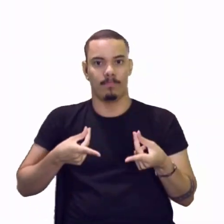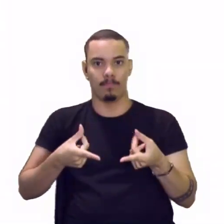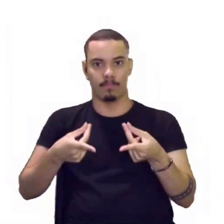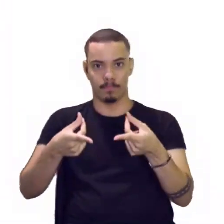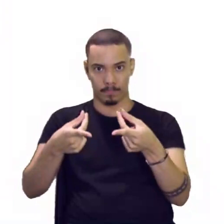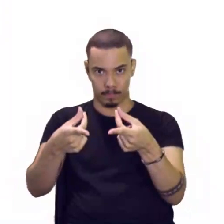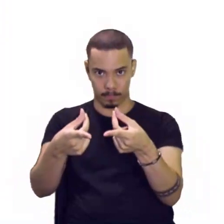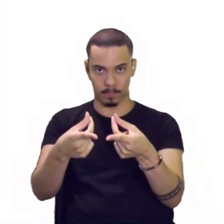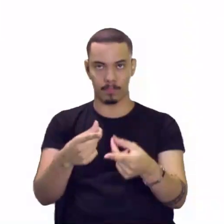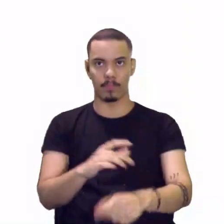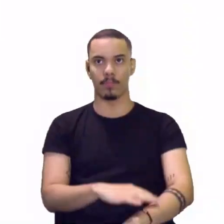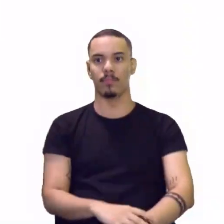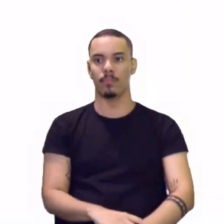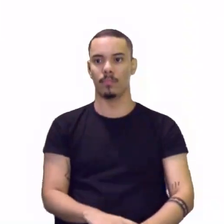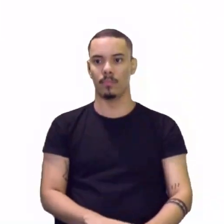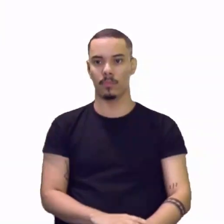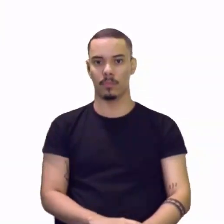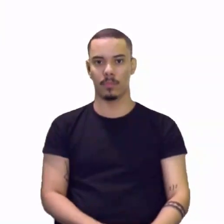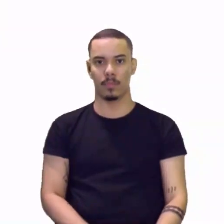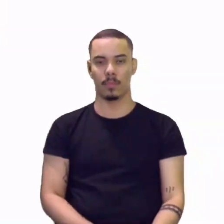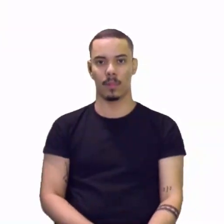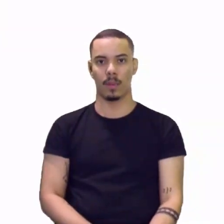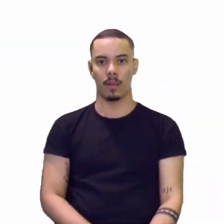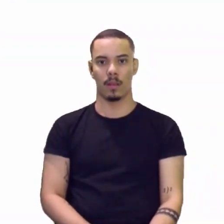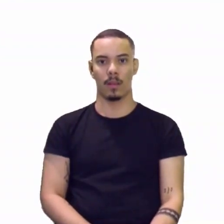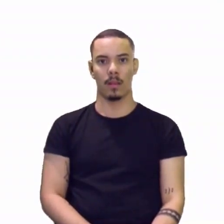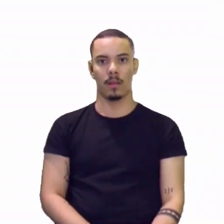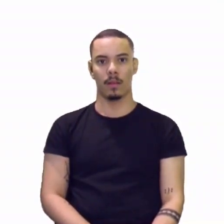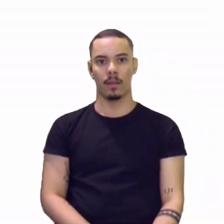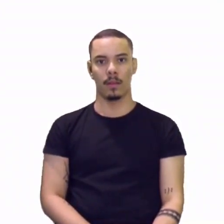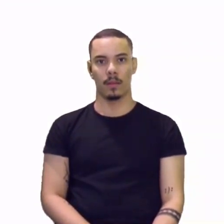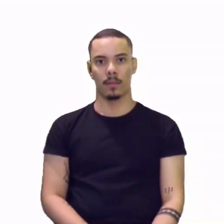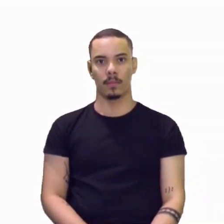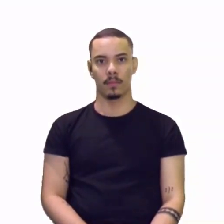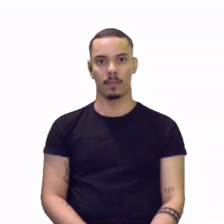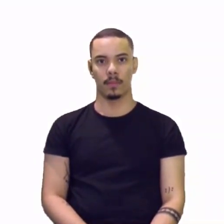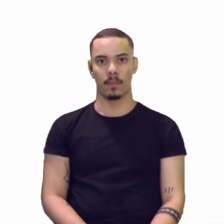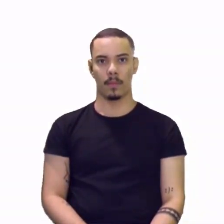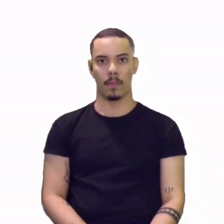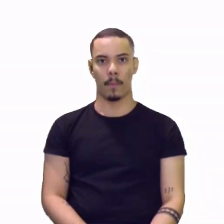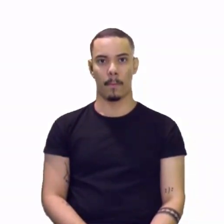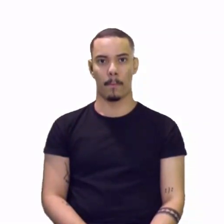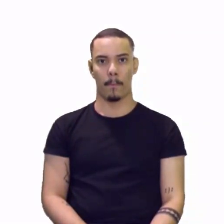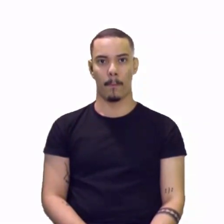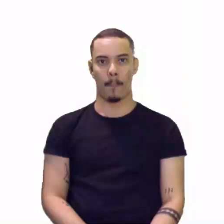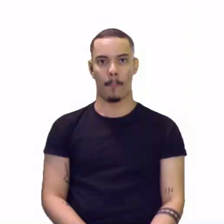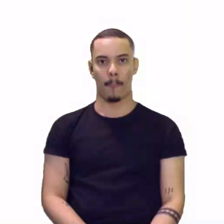Com certeza. Né? Beleza. Continuando.